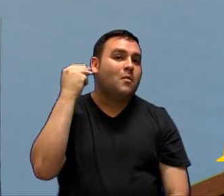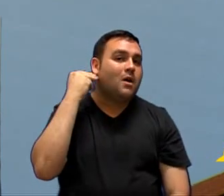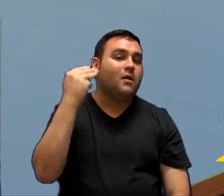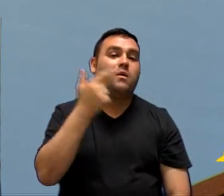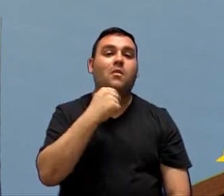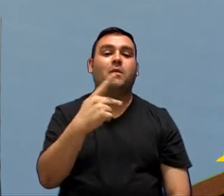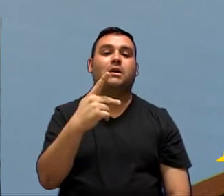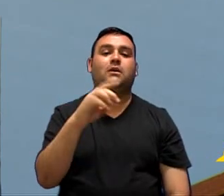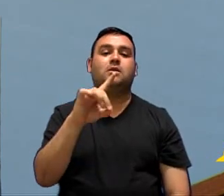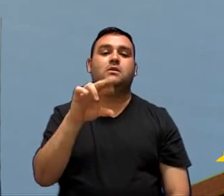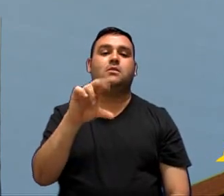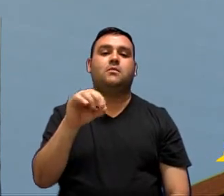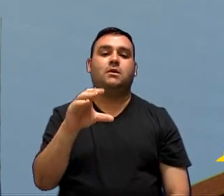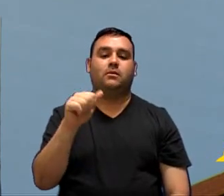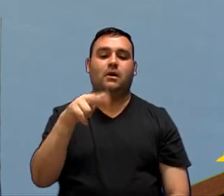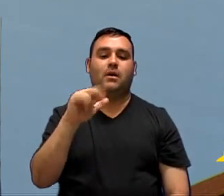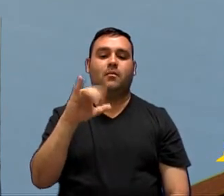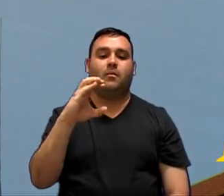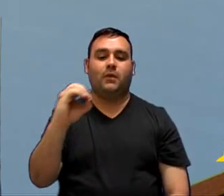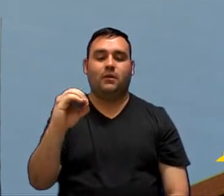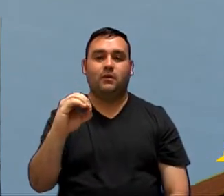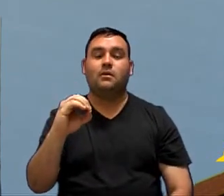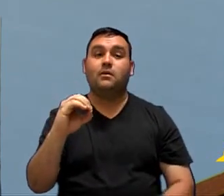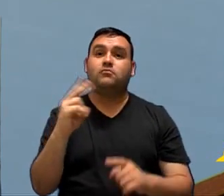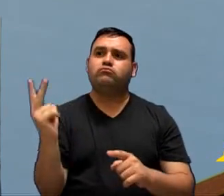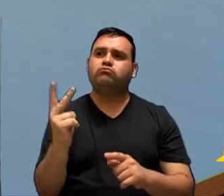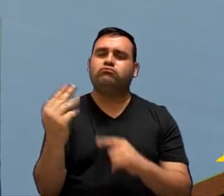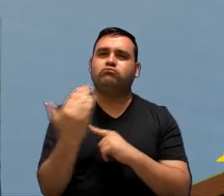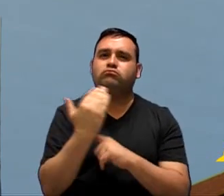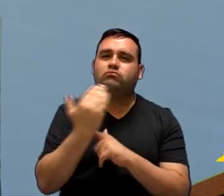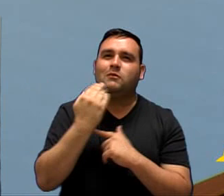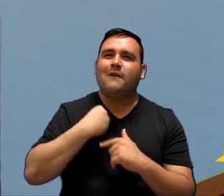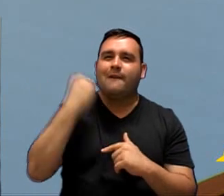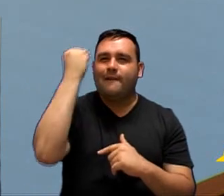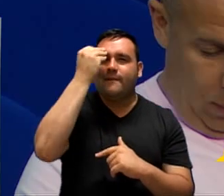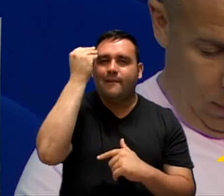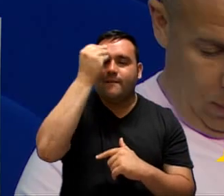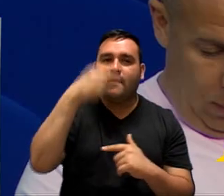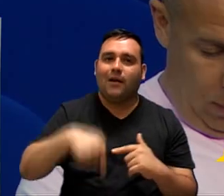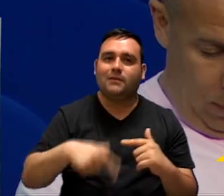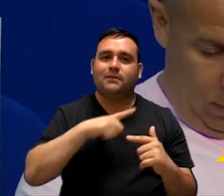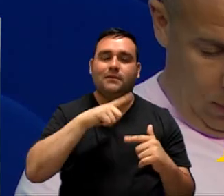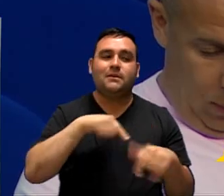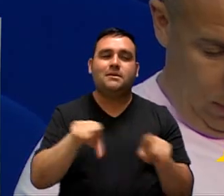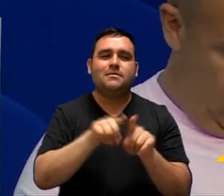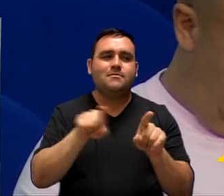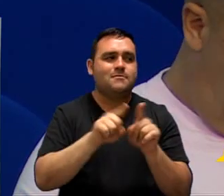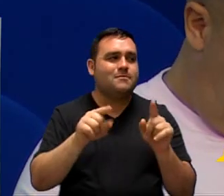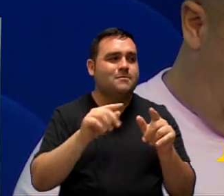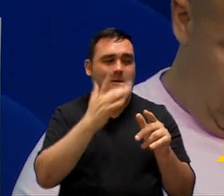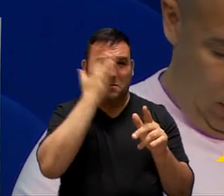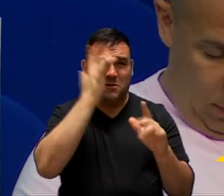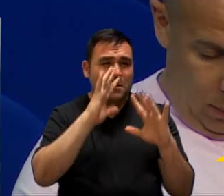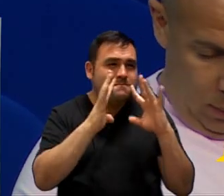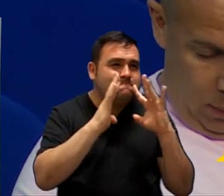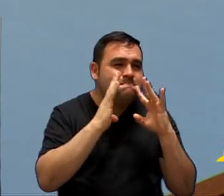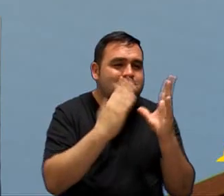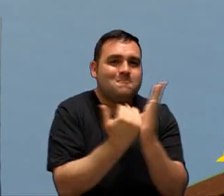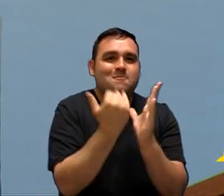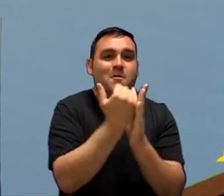o Pedro Américo, que me ajudaram a ter uma experiência incrível aqui e escutar mais as